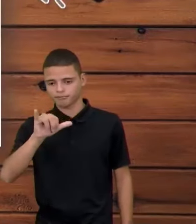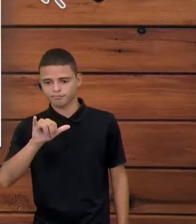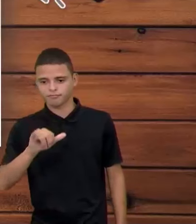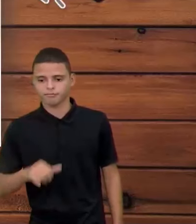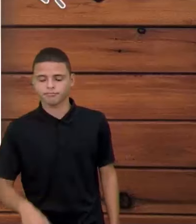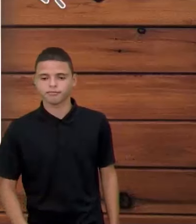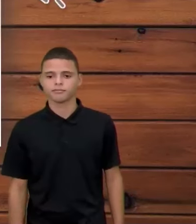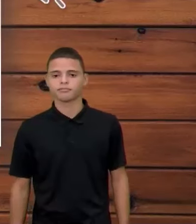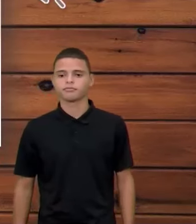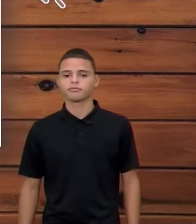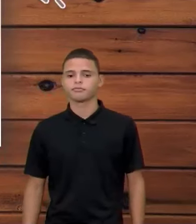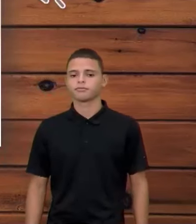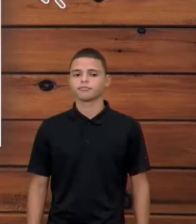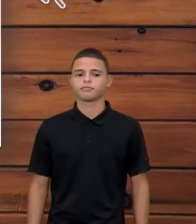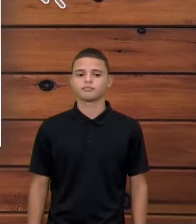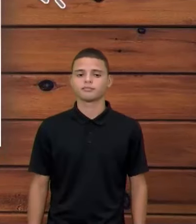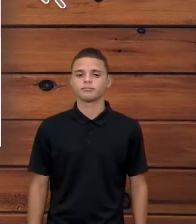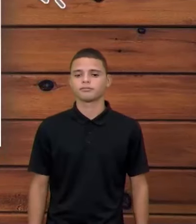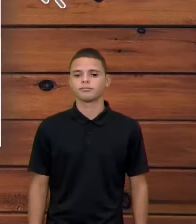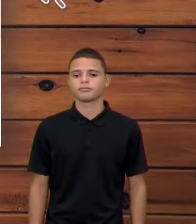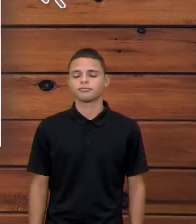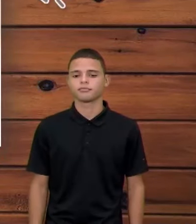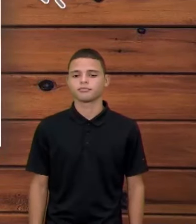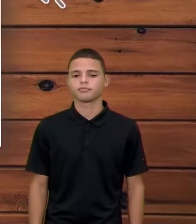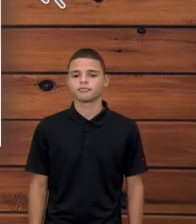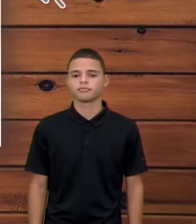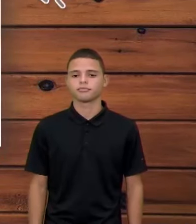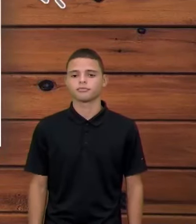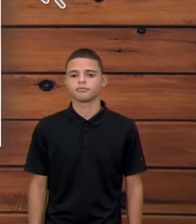por causa de direitos autorais.